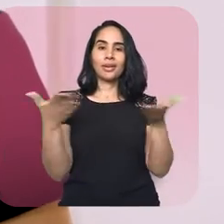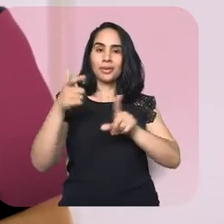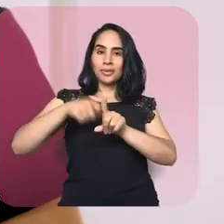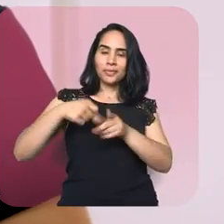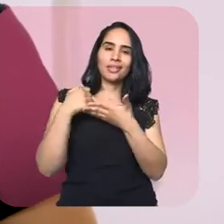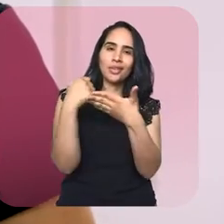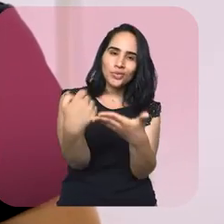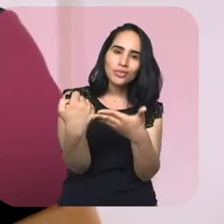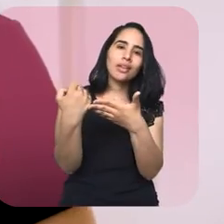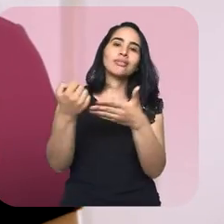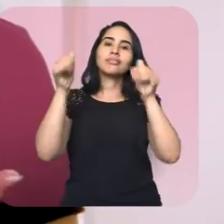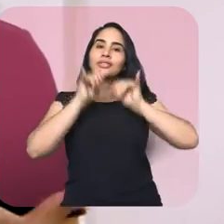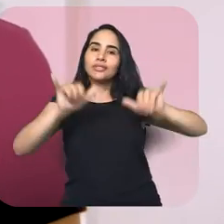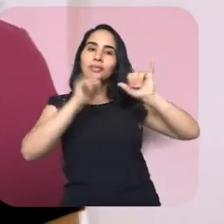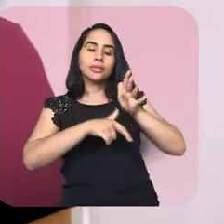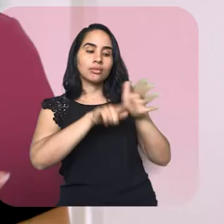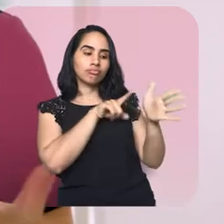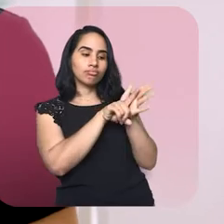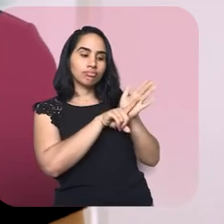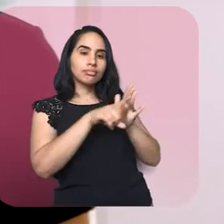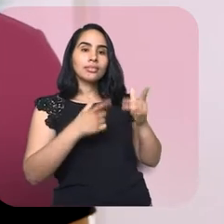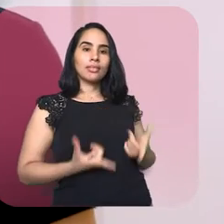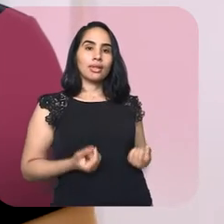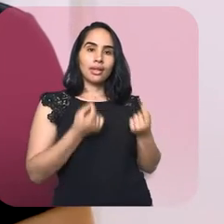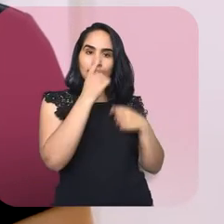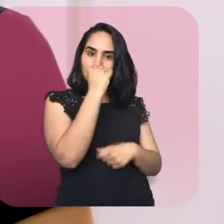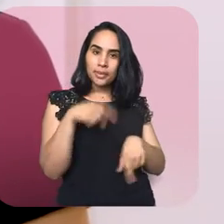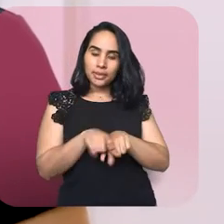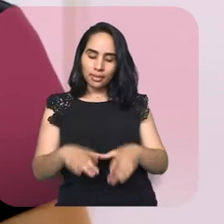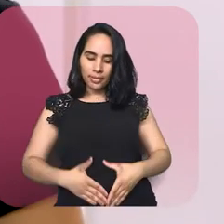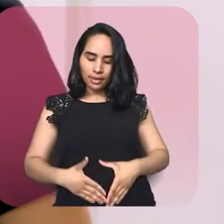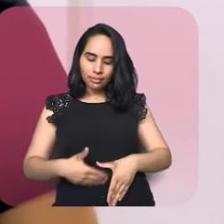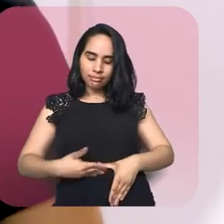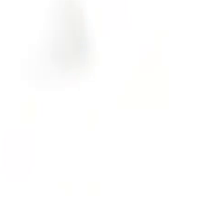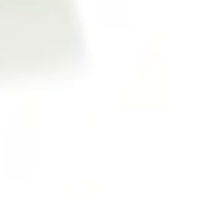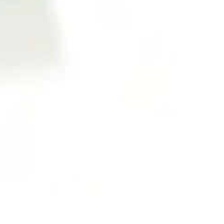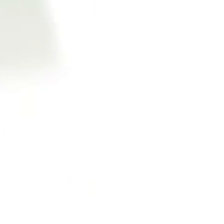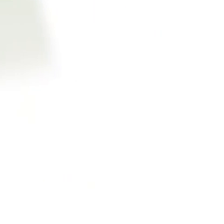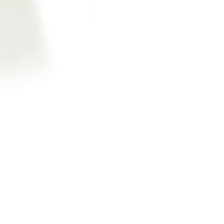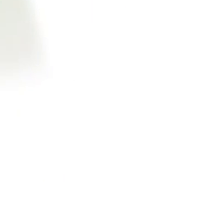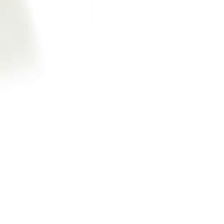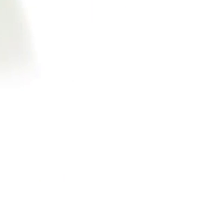contribuído com informações acerca da prevenção do câncer de mama e colo de útero para vocês obrigada